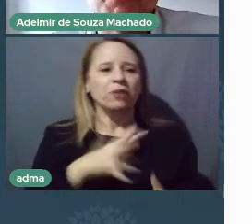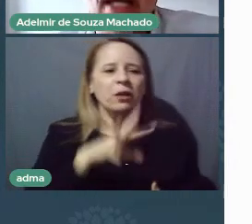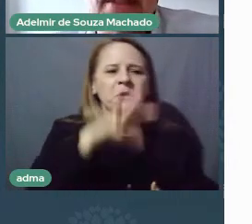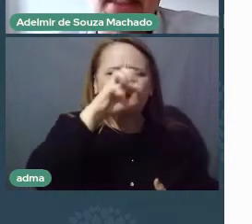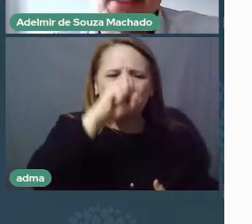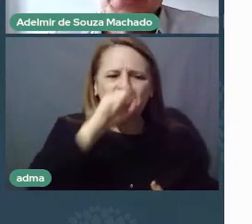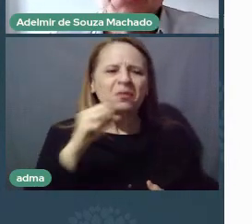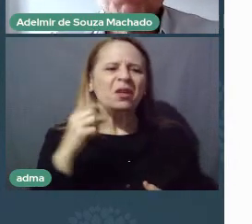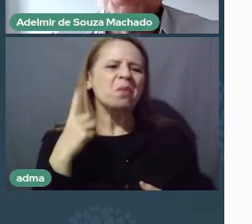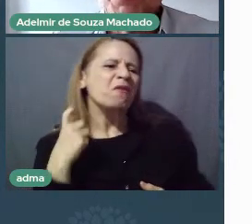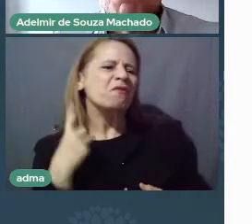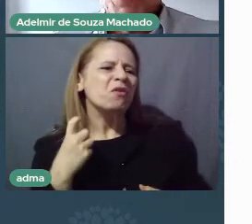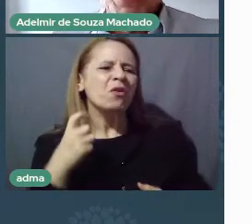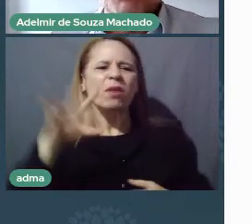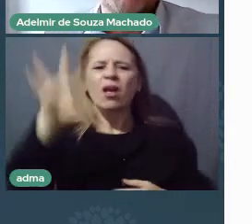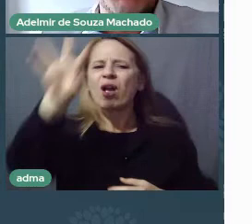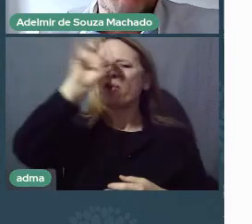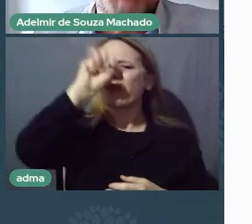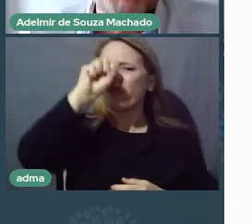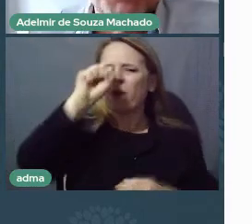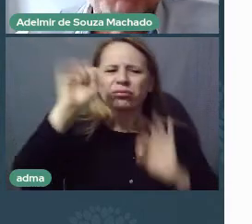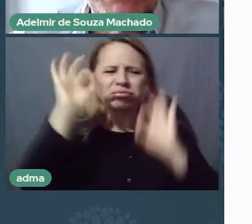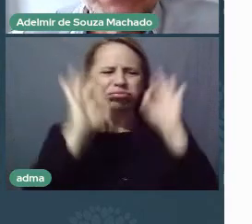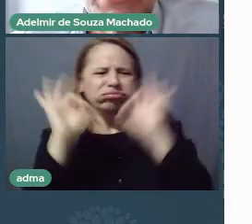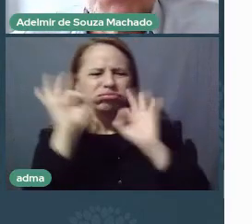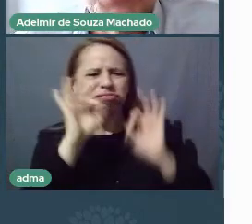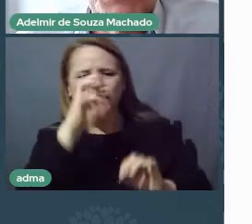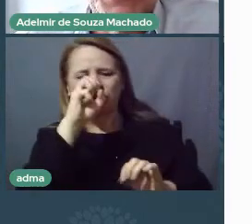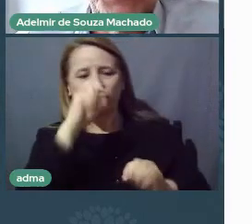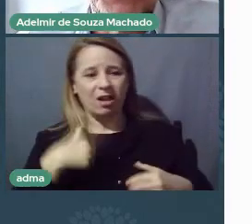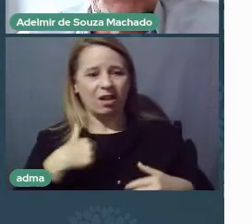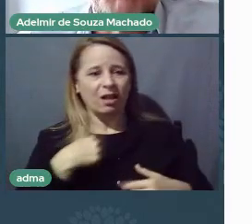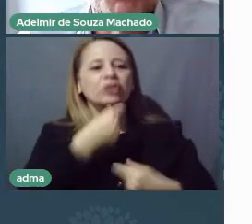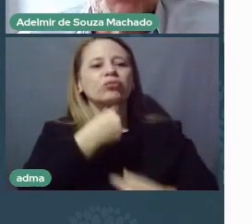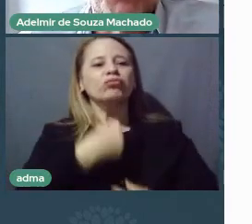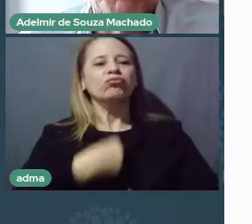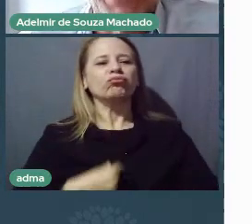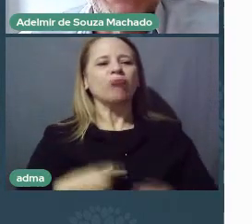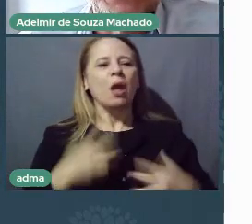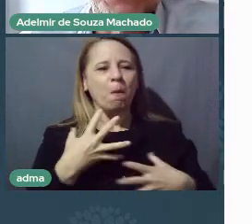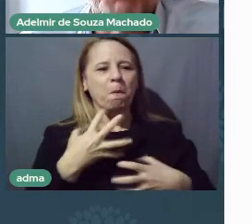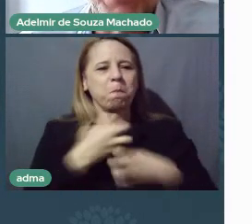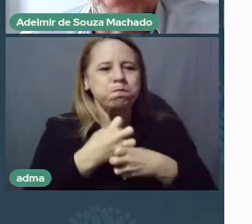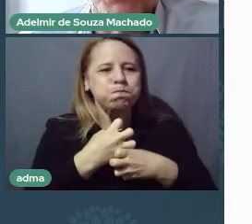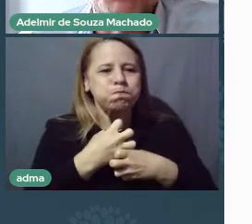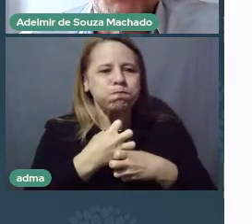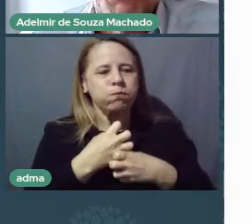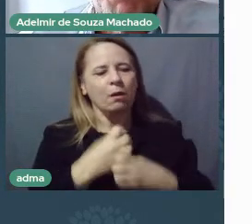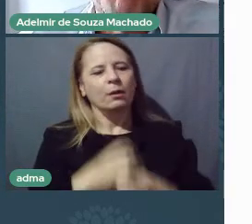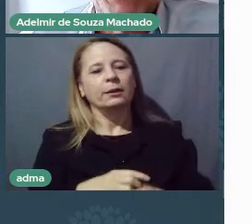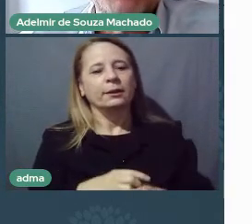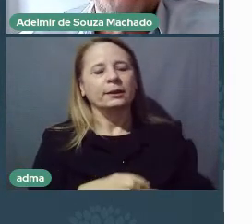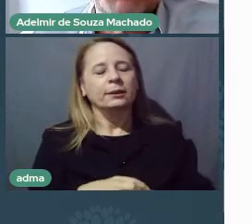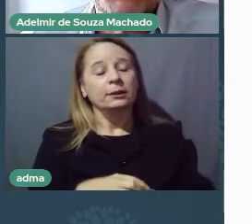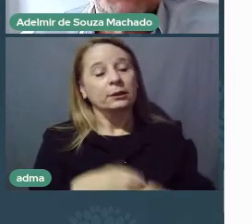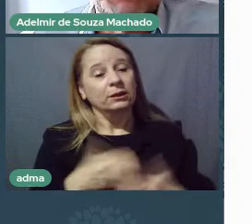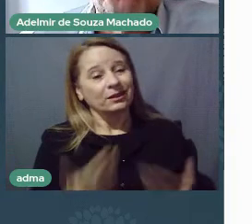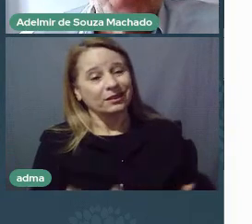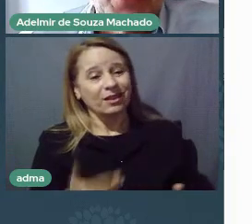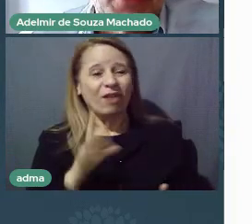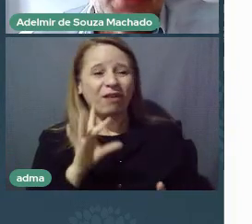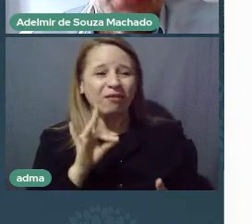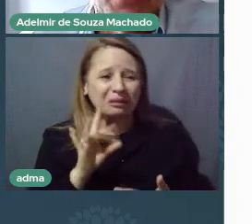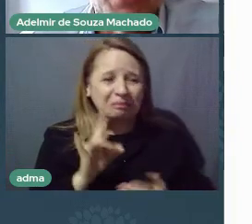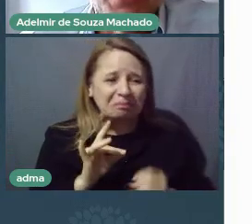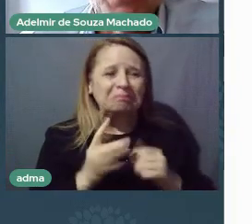forte, uma fumaça, enfim. Eu tenho uma inflamação que deixa esse brônquio mais espesso, mais, vamos dizer